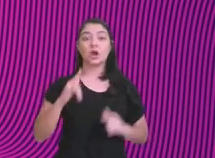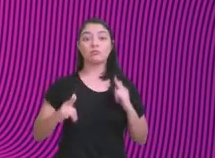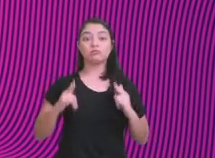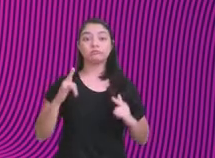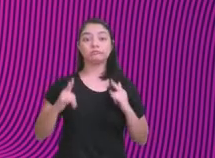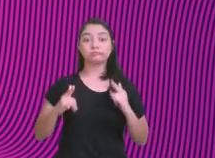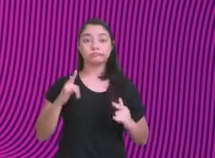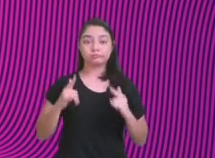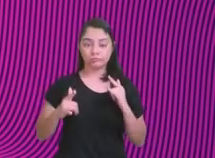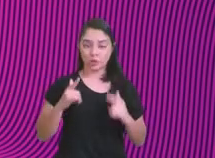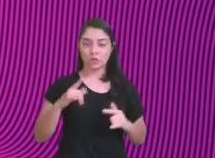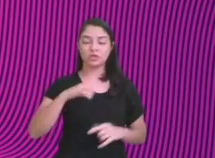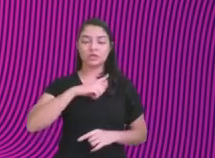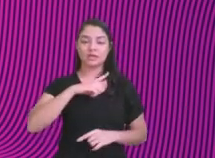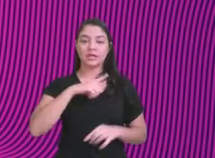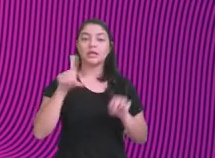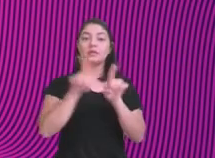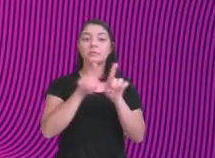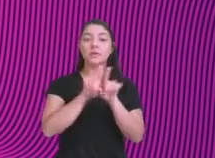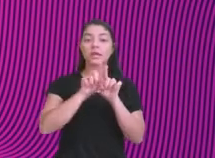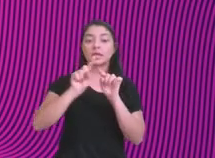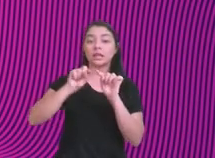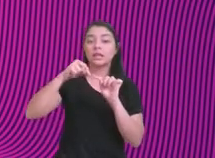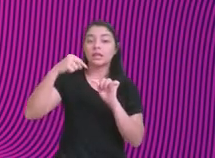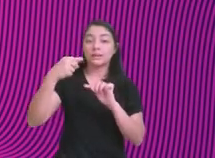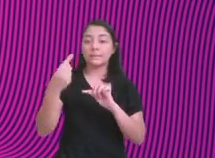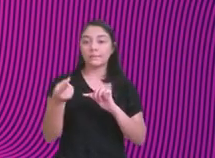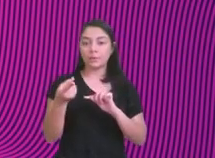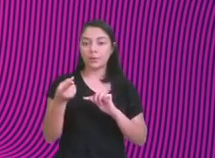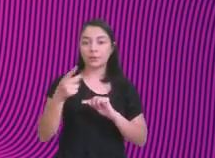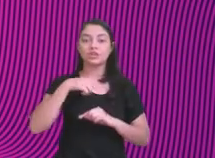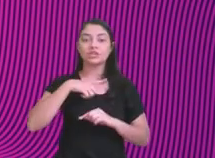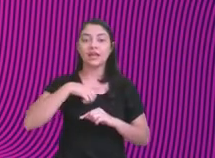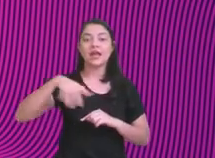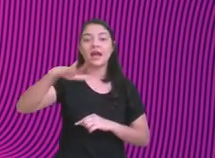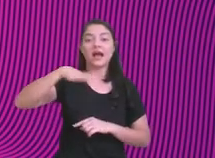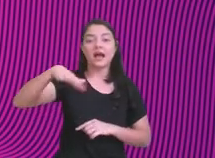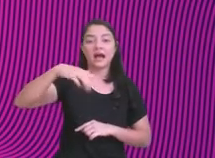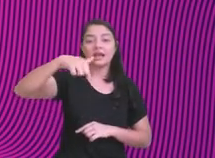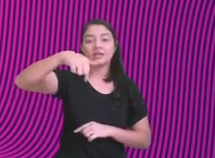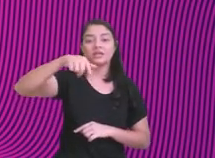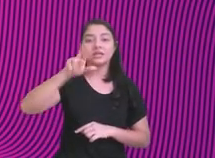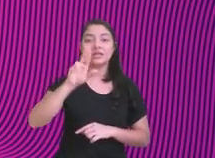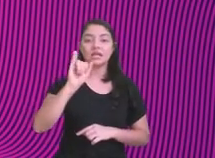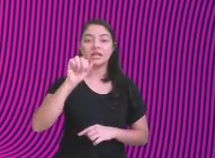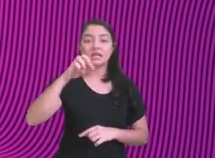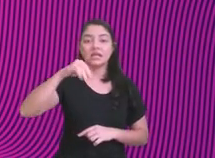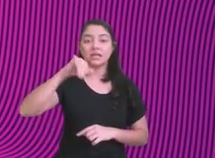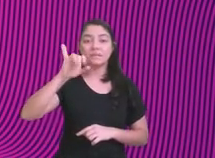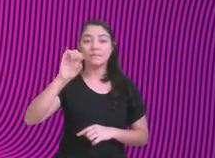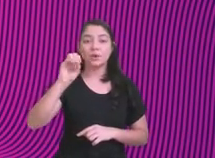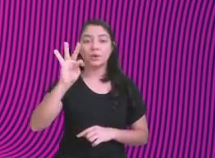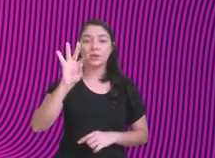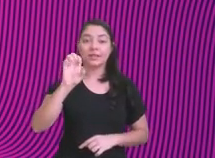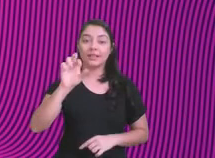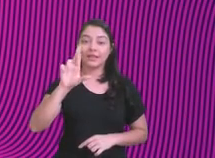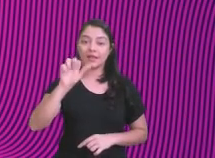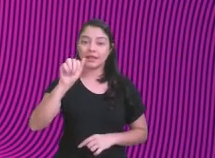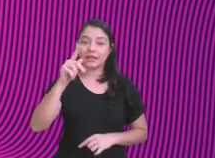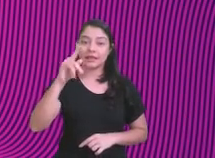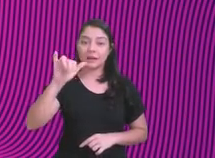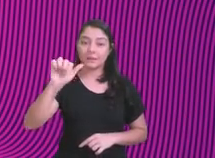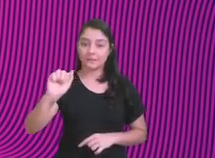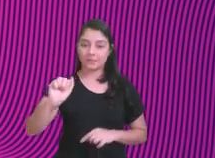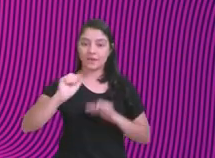retal, seguido do painel de quimioterapia intraperitoneal e terminaremos com o tumor board